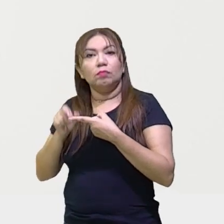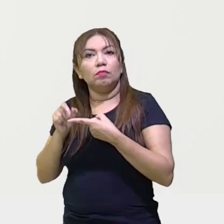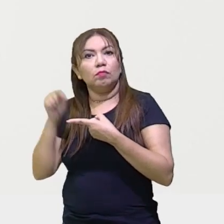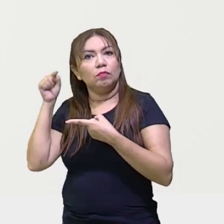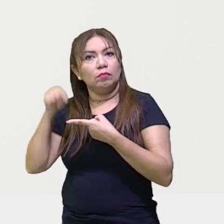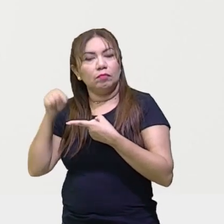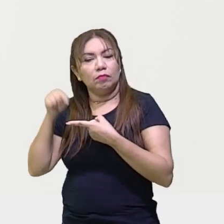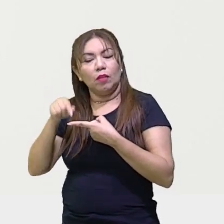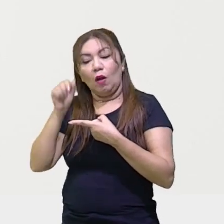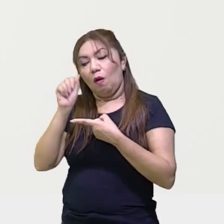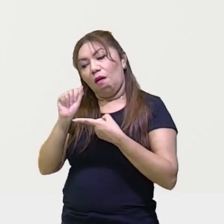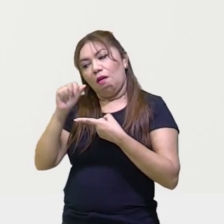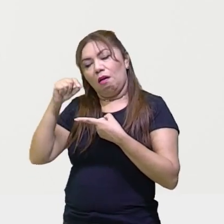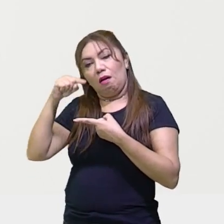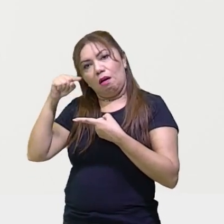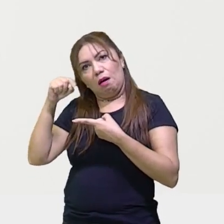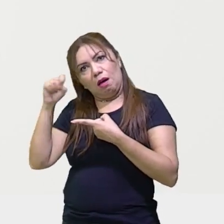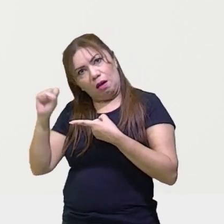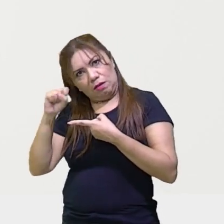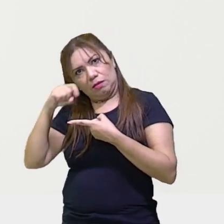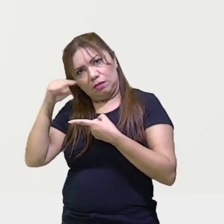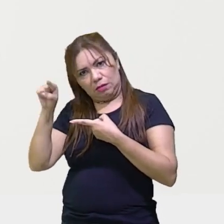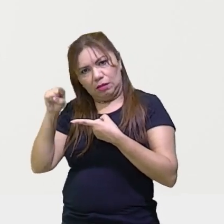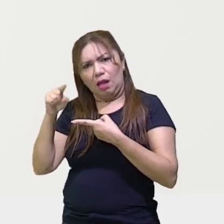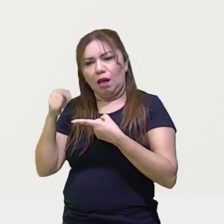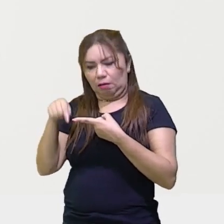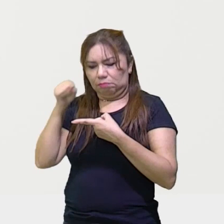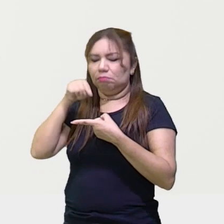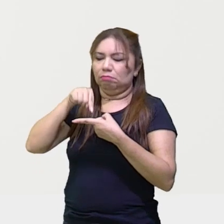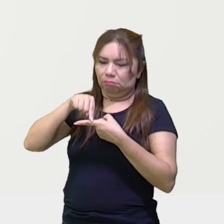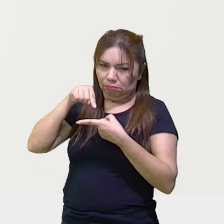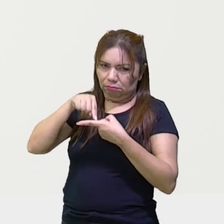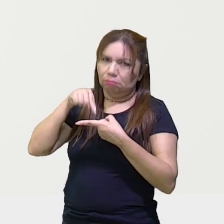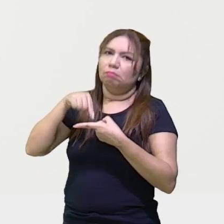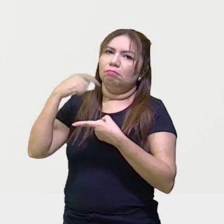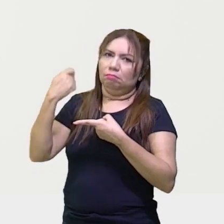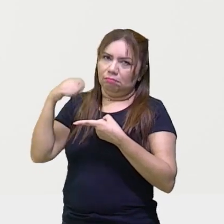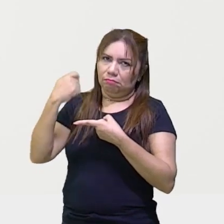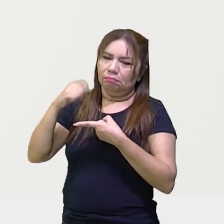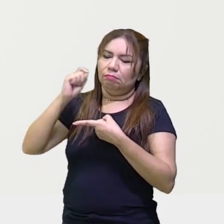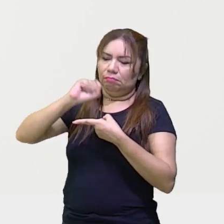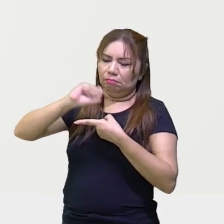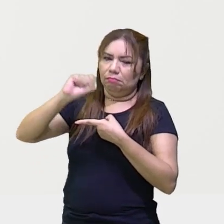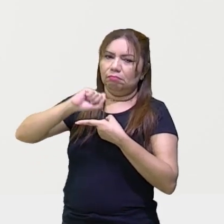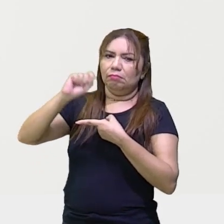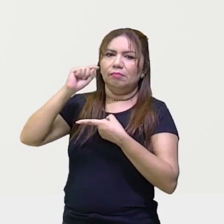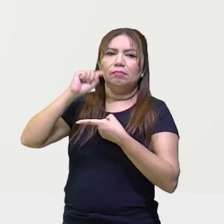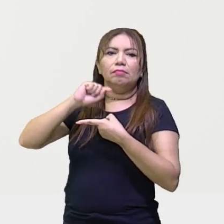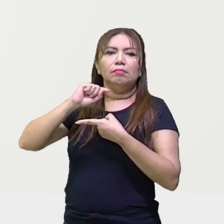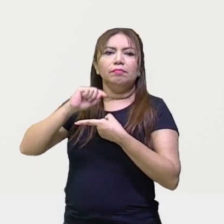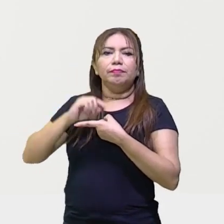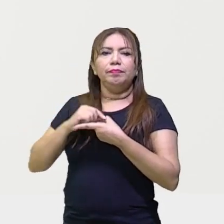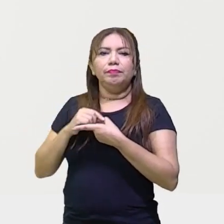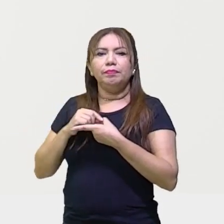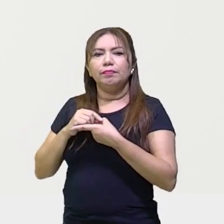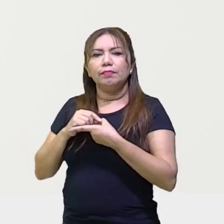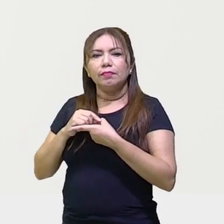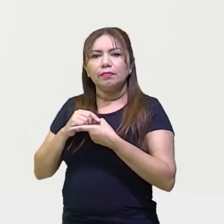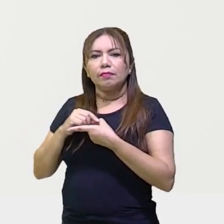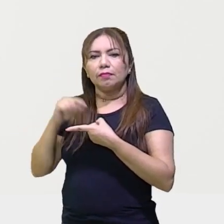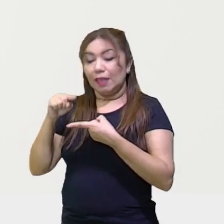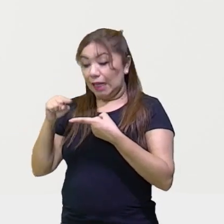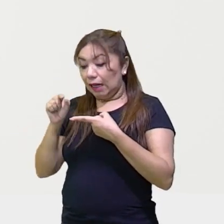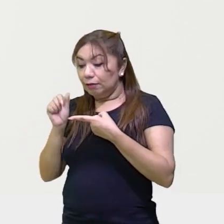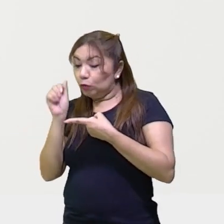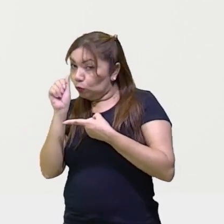plural. Imã. Ah, professora, mas esse aqui não é acento também? Não, esse aqui, o